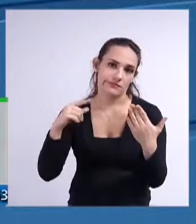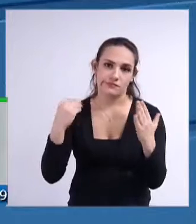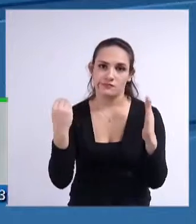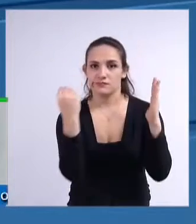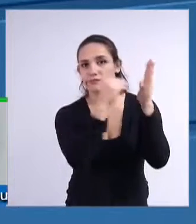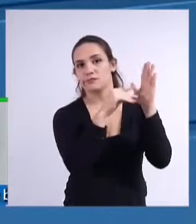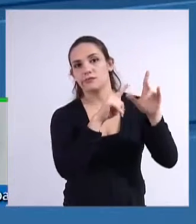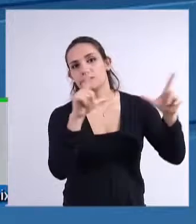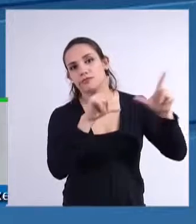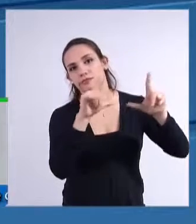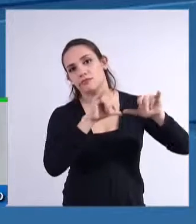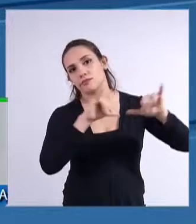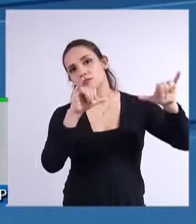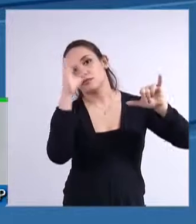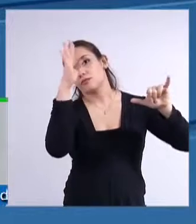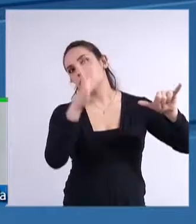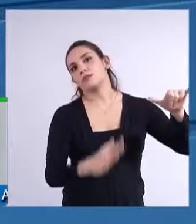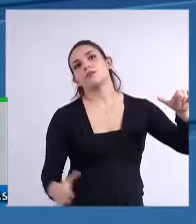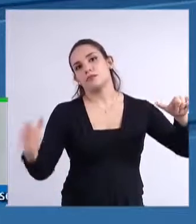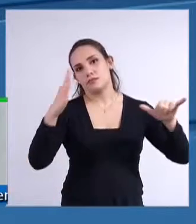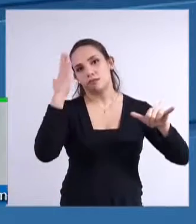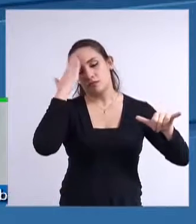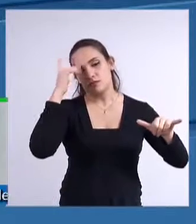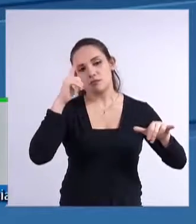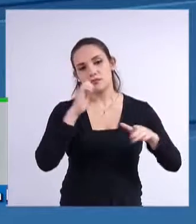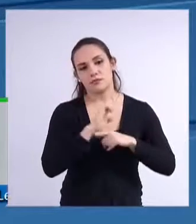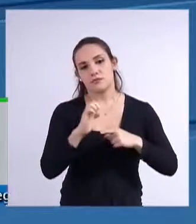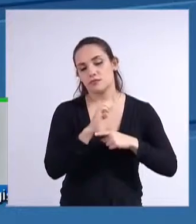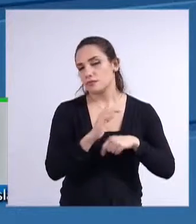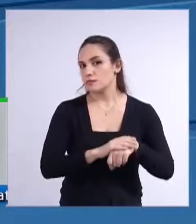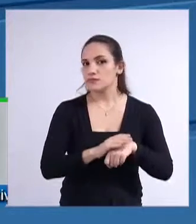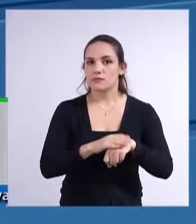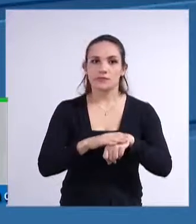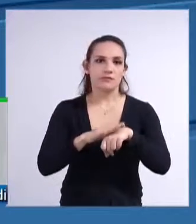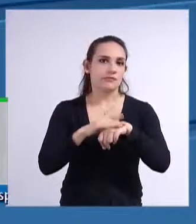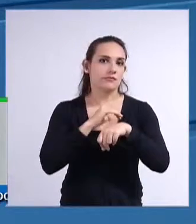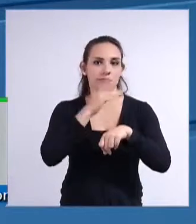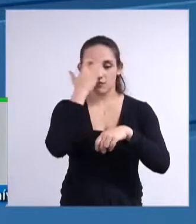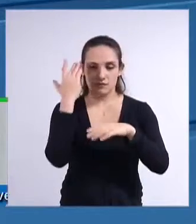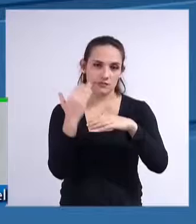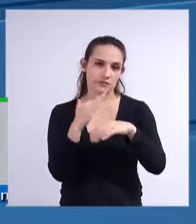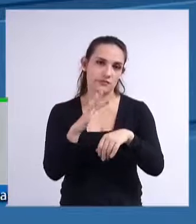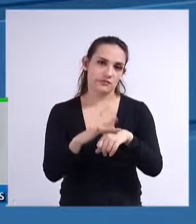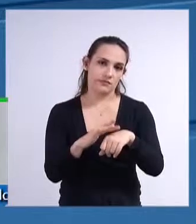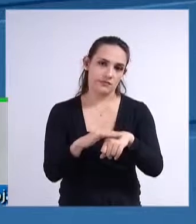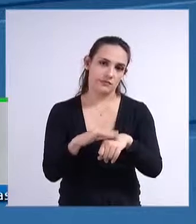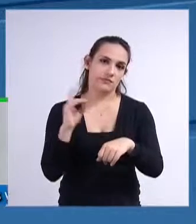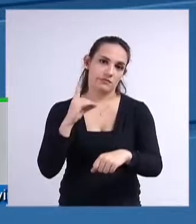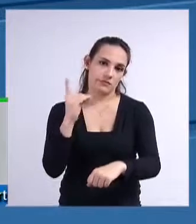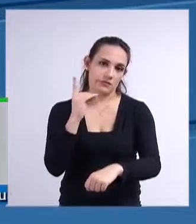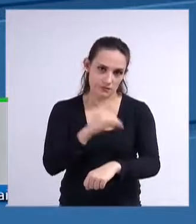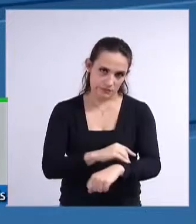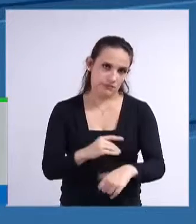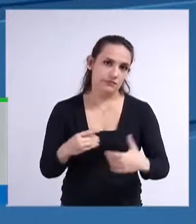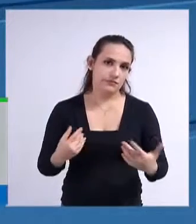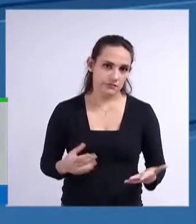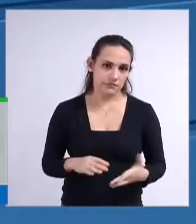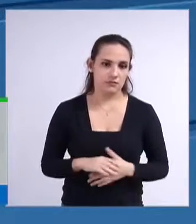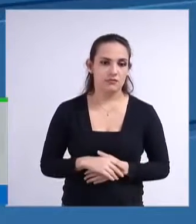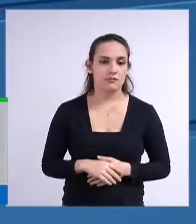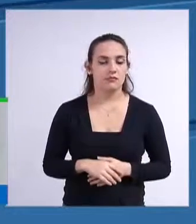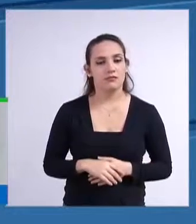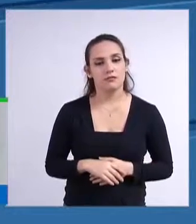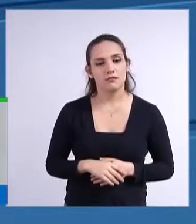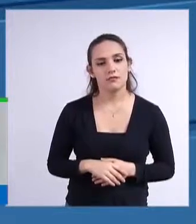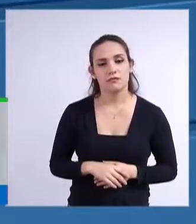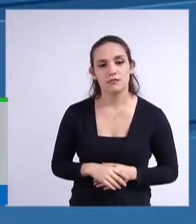por ser o estado com mais incidência e ocorrências de doença